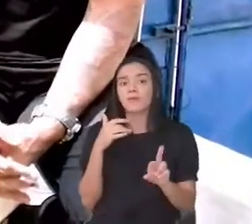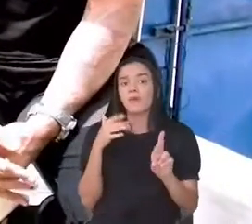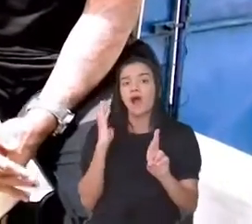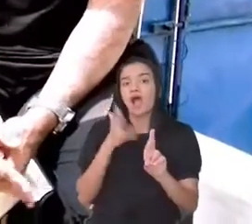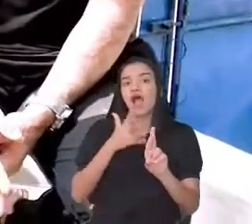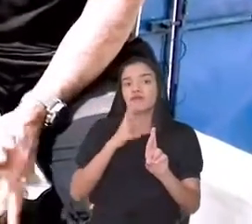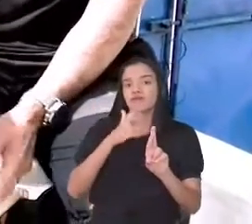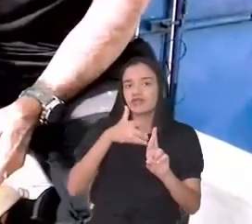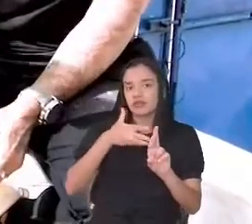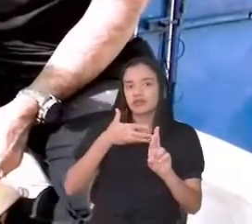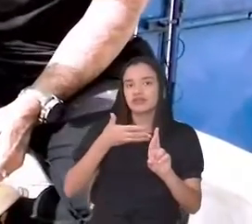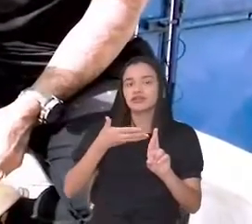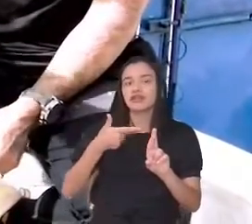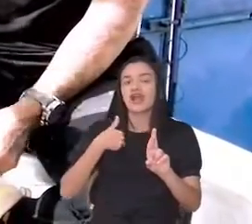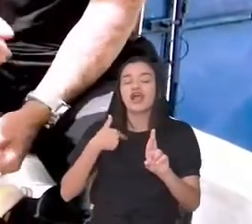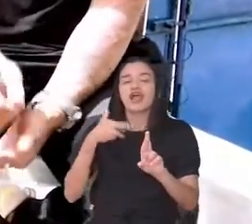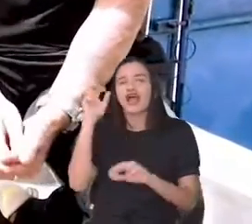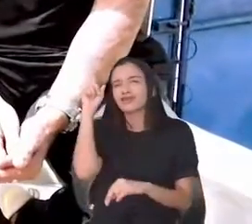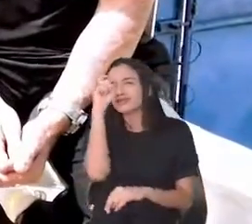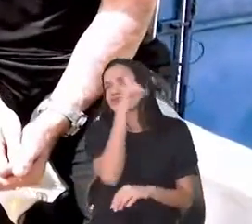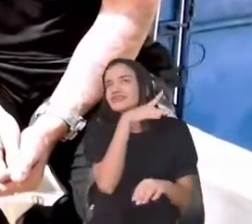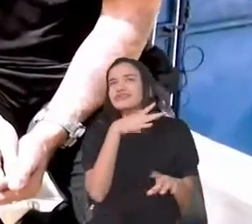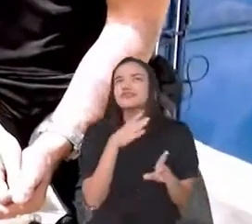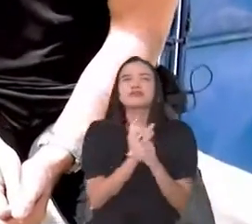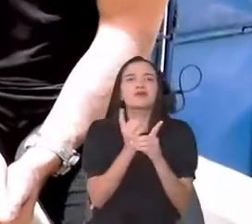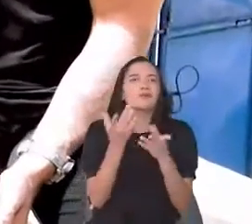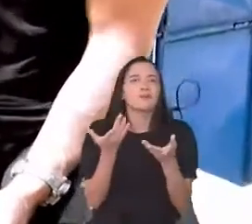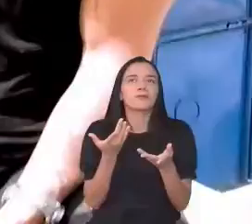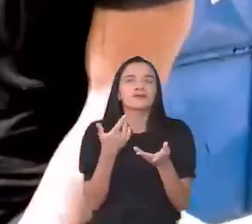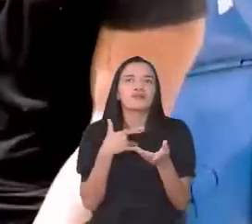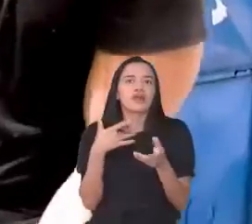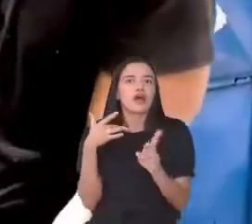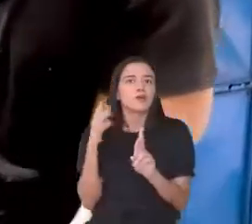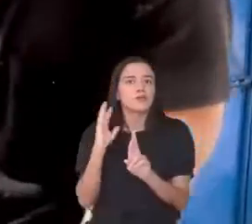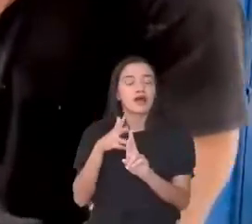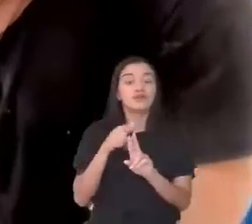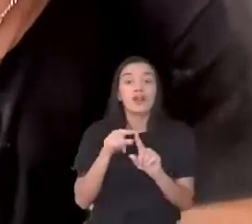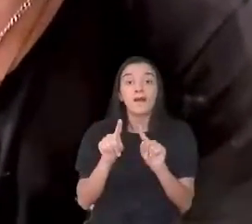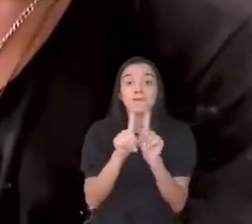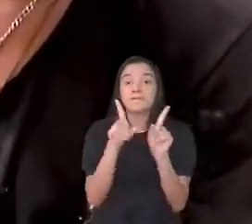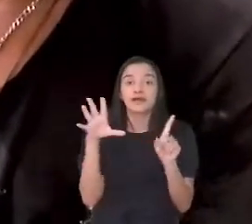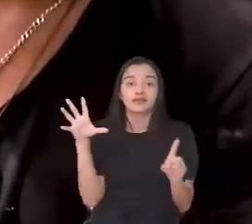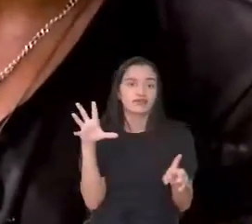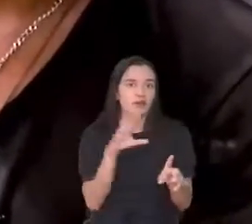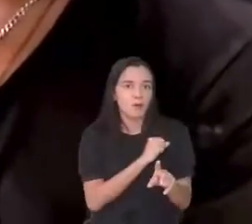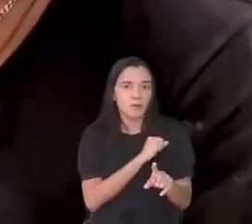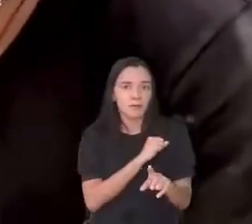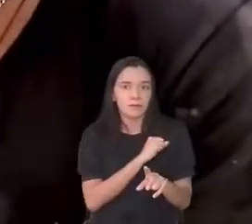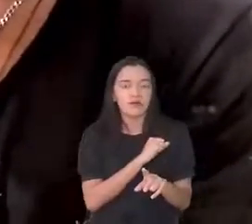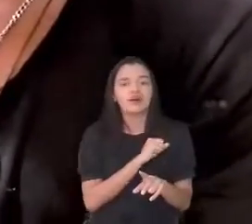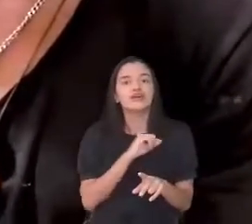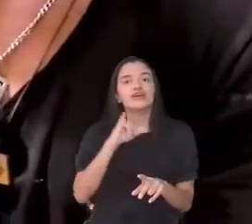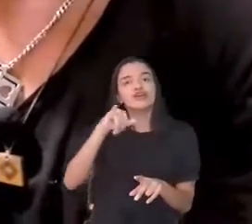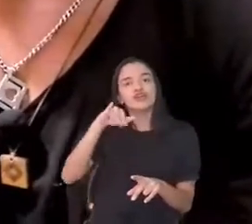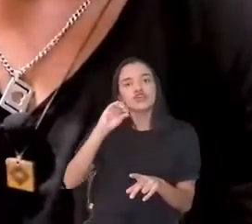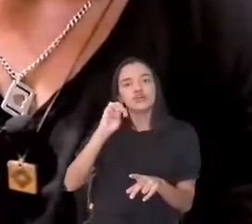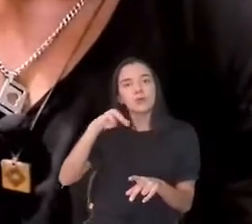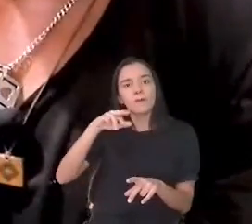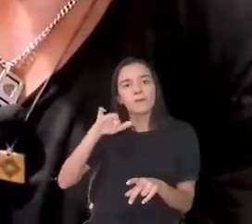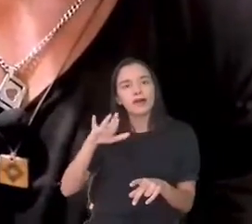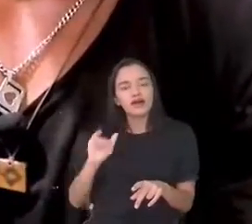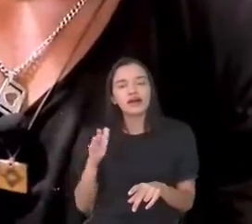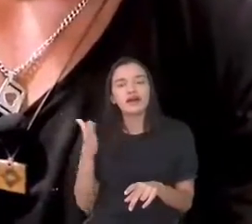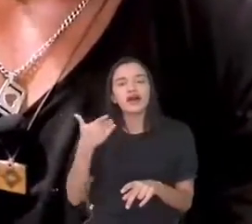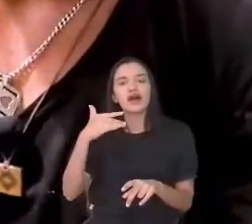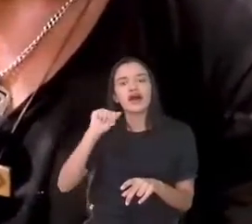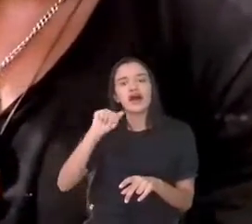várias referências, fica difícil de encontrar uma referência, mas eu amo Iomar Augusto, porque ele foi um cara